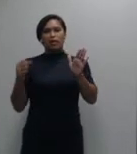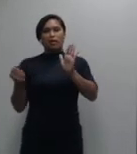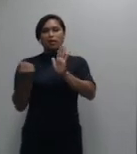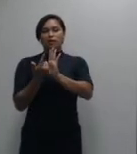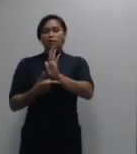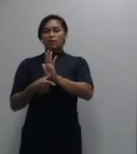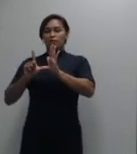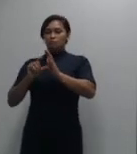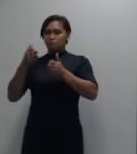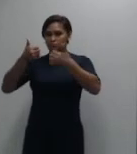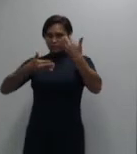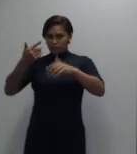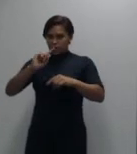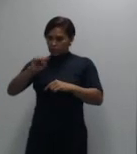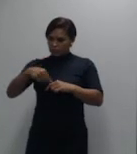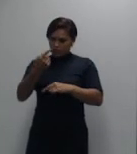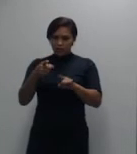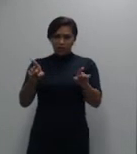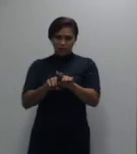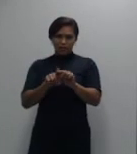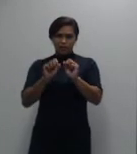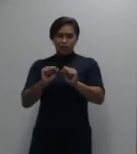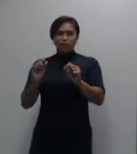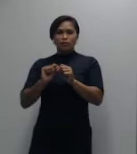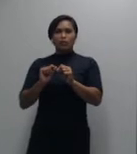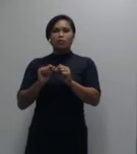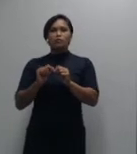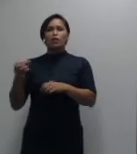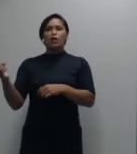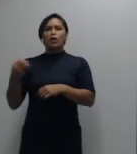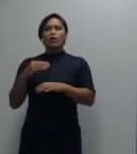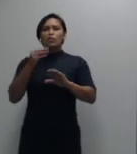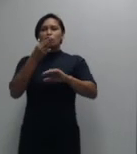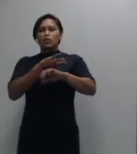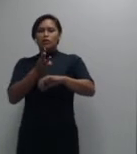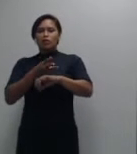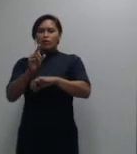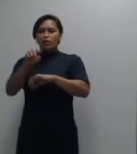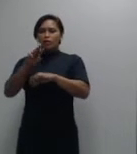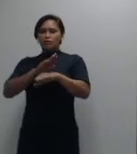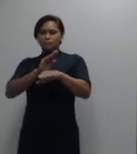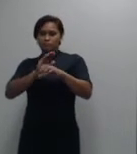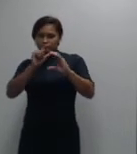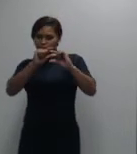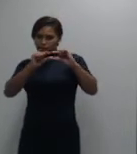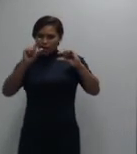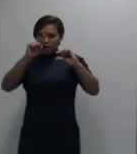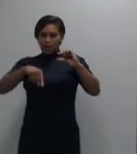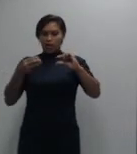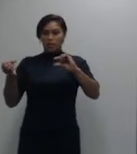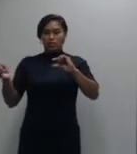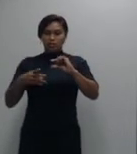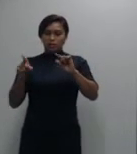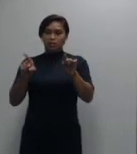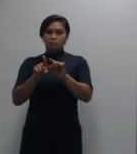anterior e posteriormente foi feito uma nova mensagem e essa nova mensagem é fora tem as